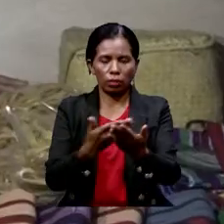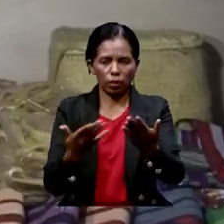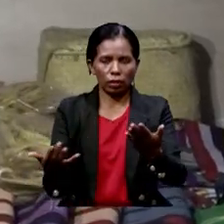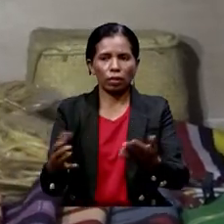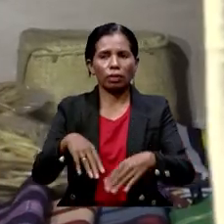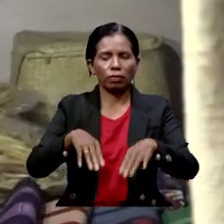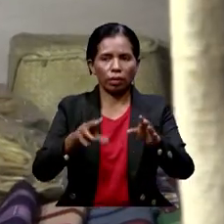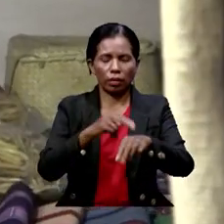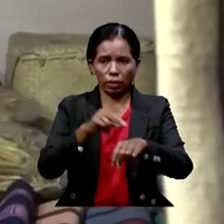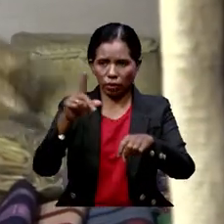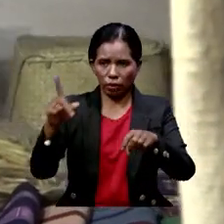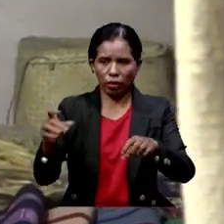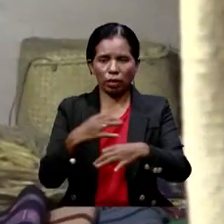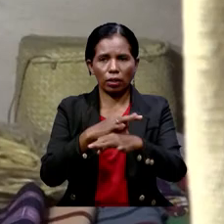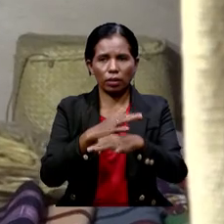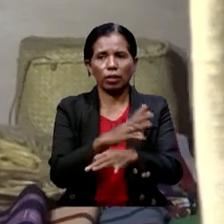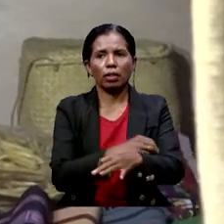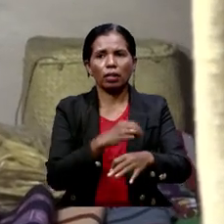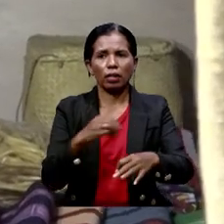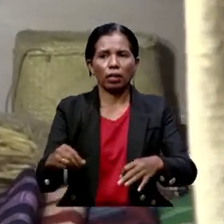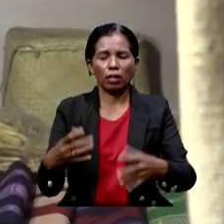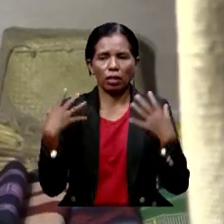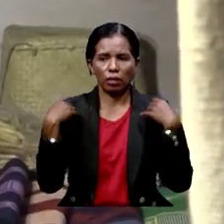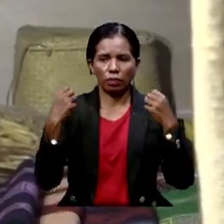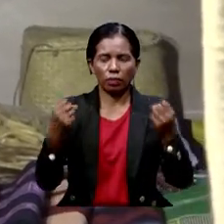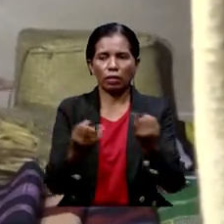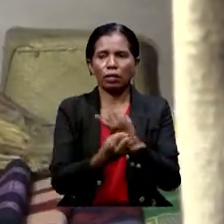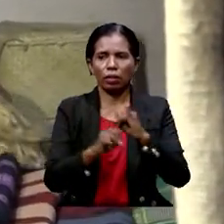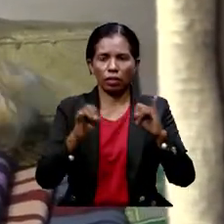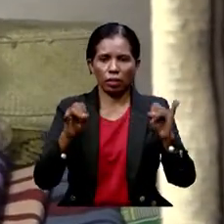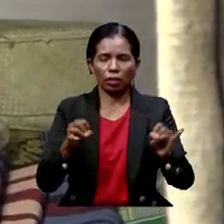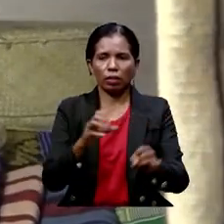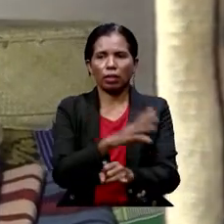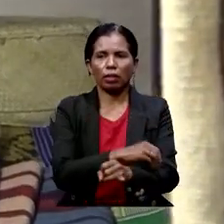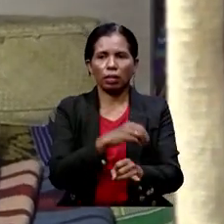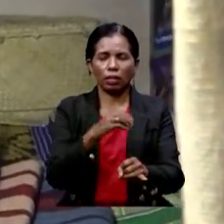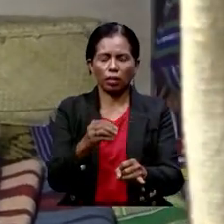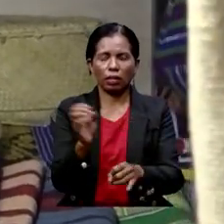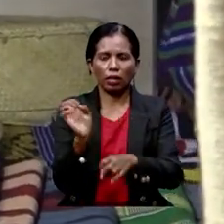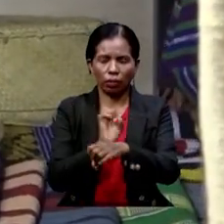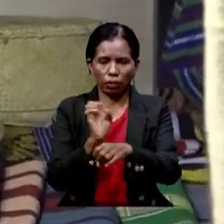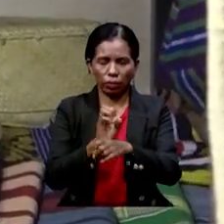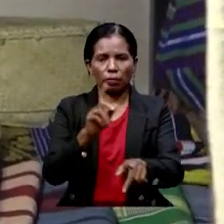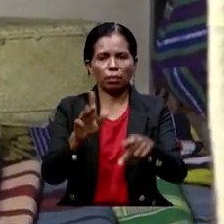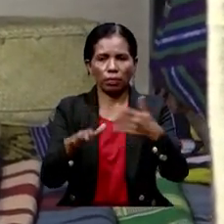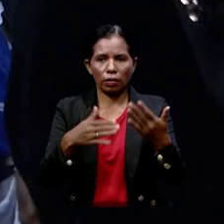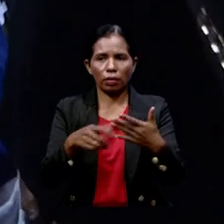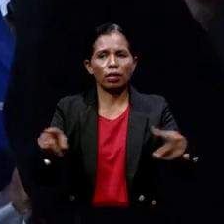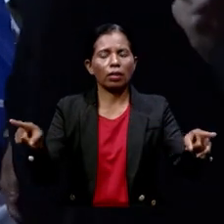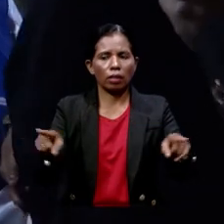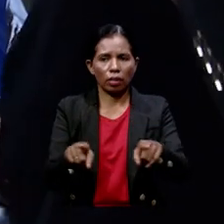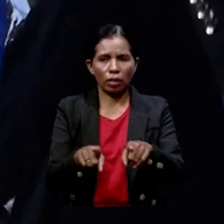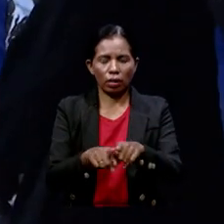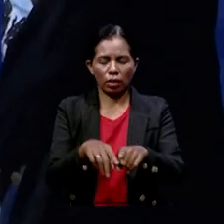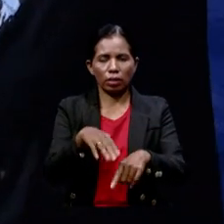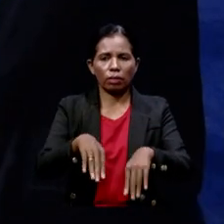nasional hodi hadia negosio lokal no ha forza identidade no sustentabilidade ekonomia komunidade hanesan kulinaria